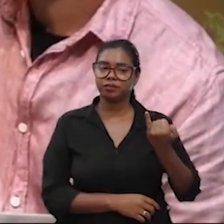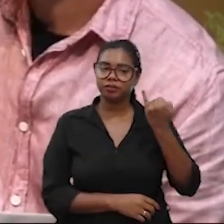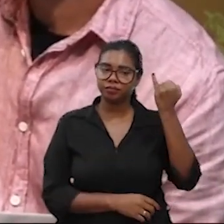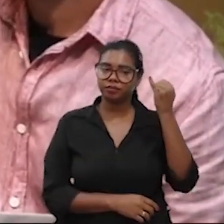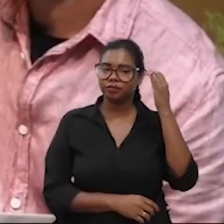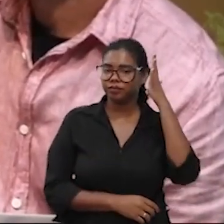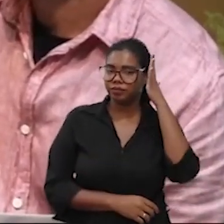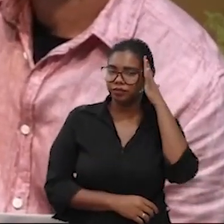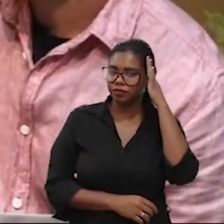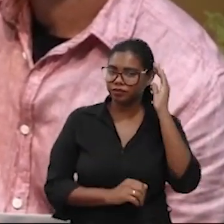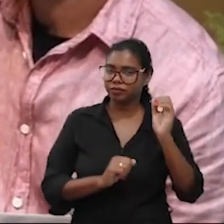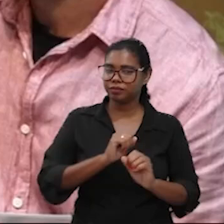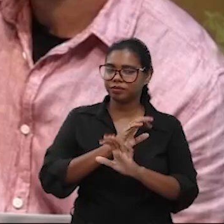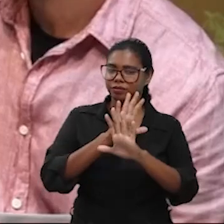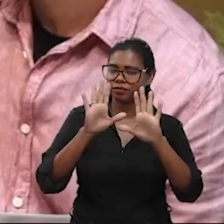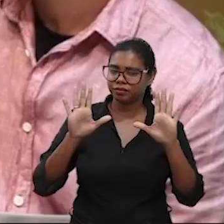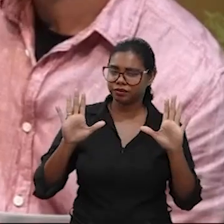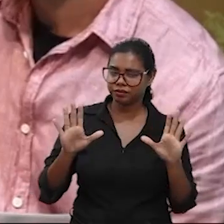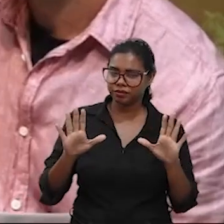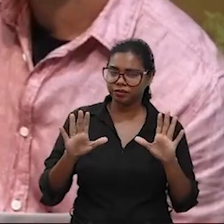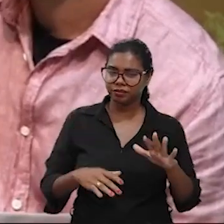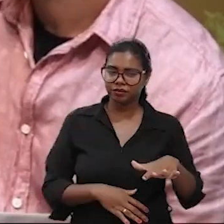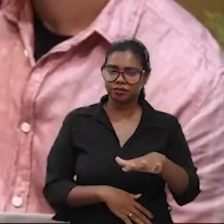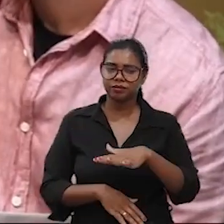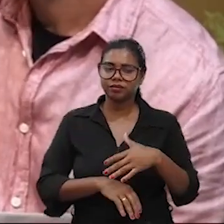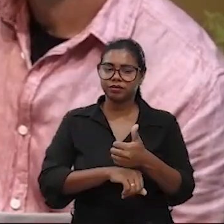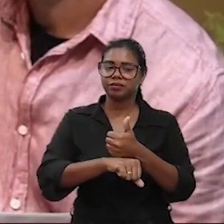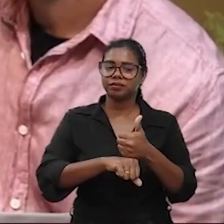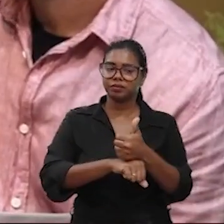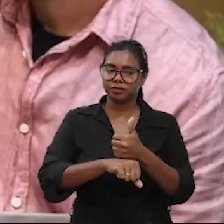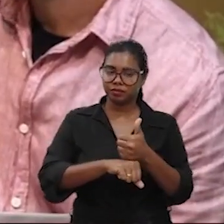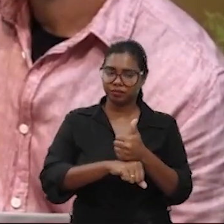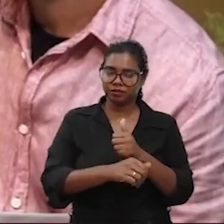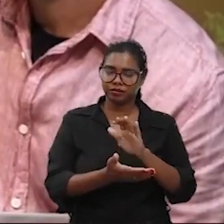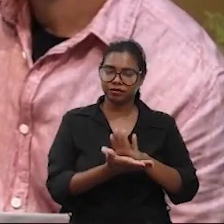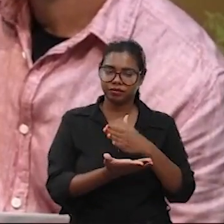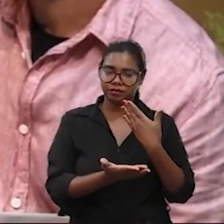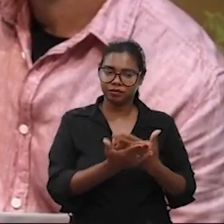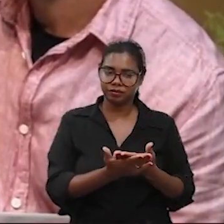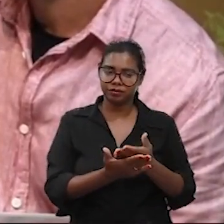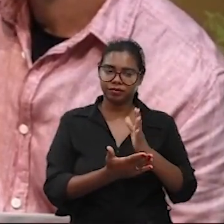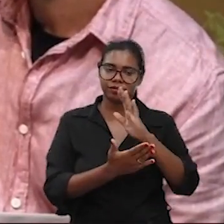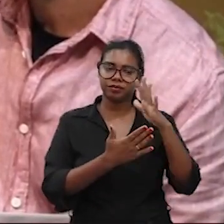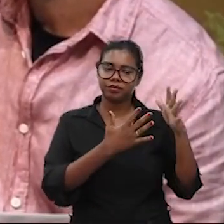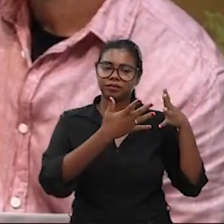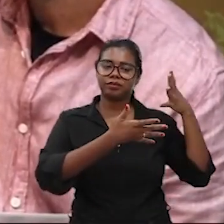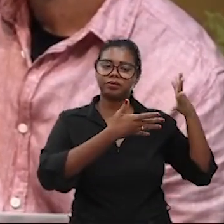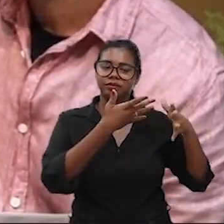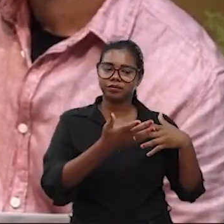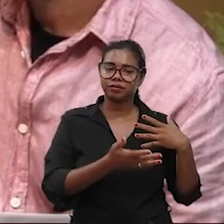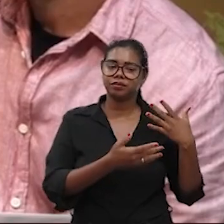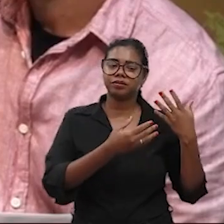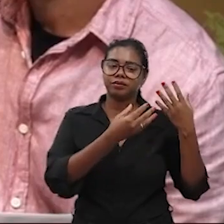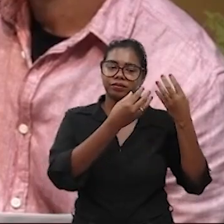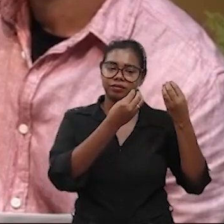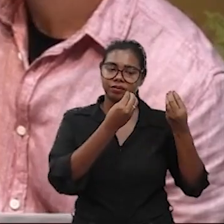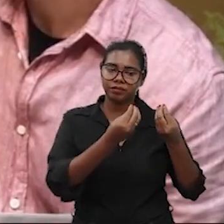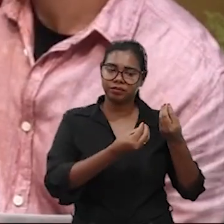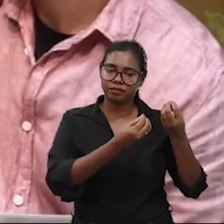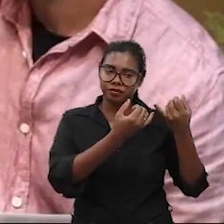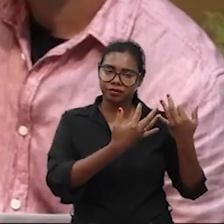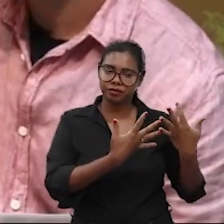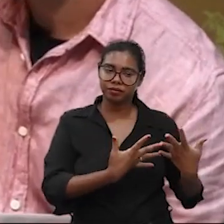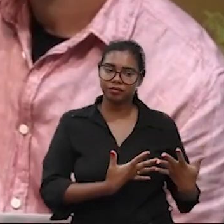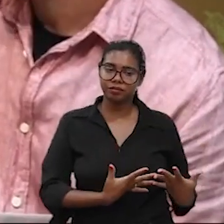esse lugar que a gente ocupa como um profissional, sobretudo, né, e que, como eu já falei, a gente precisa ser muito